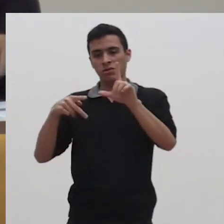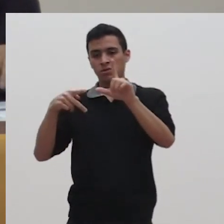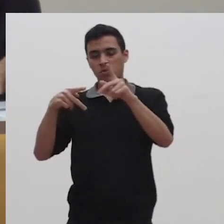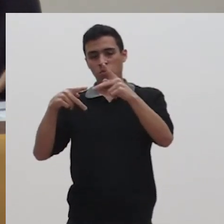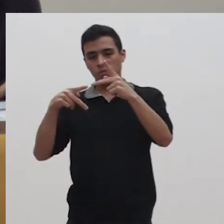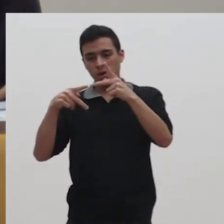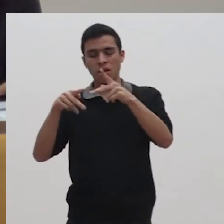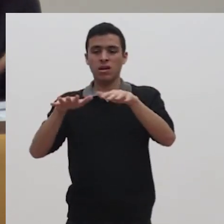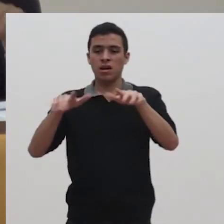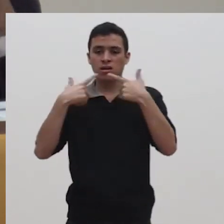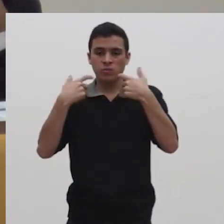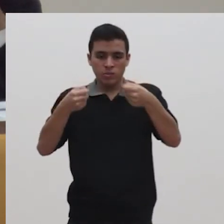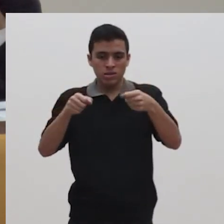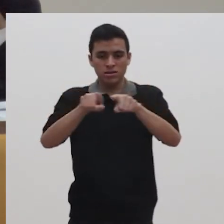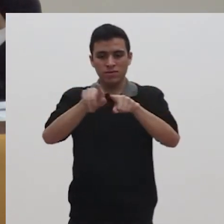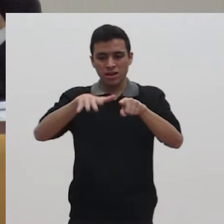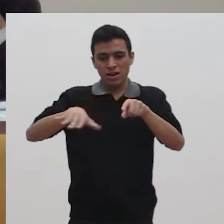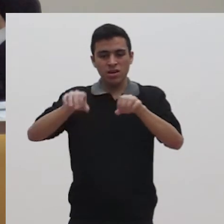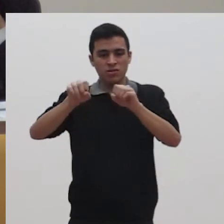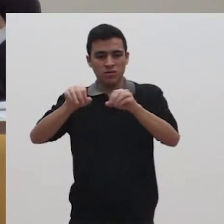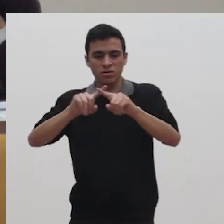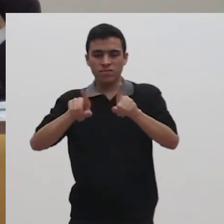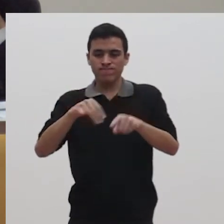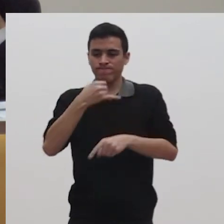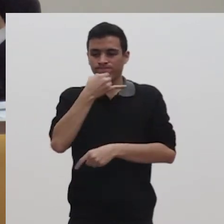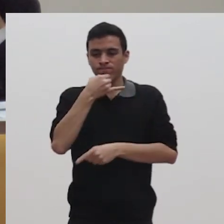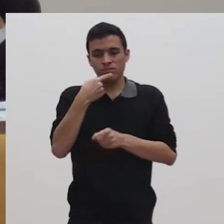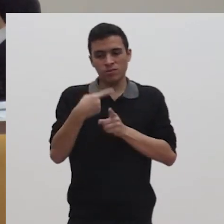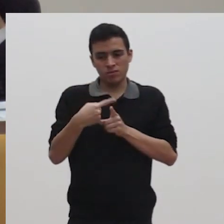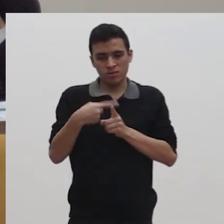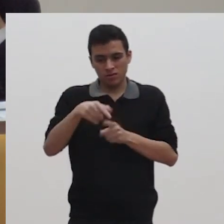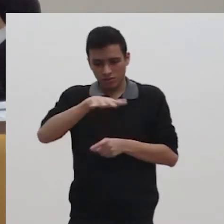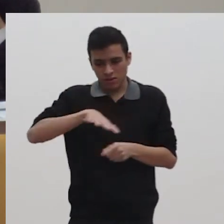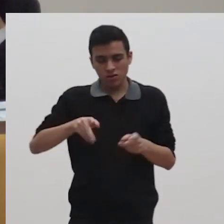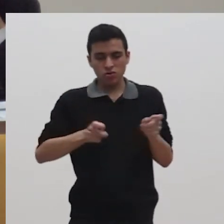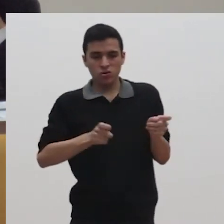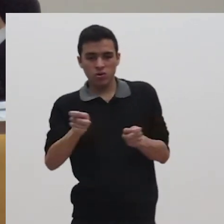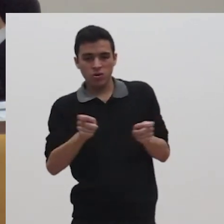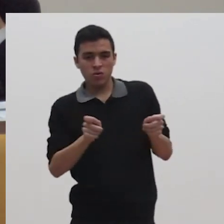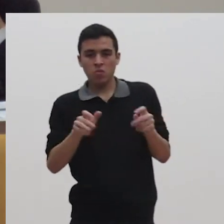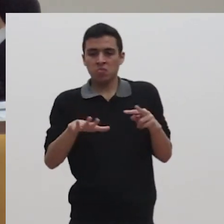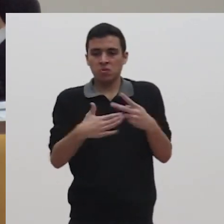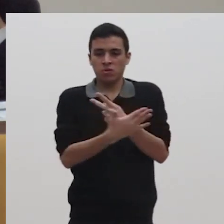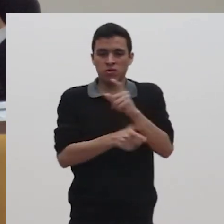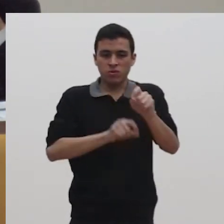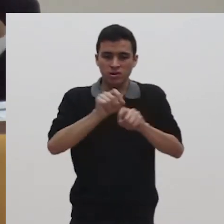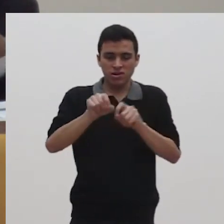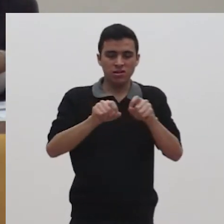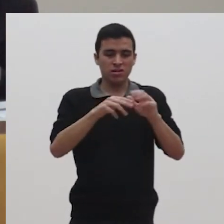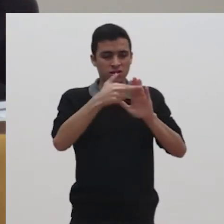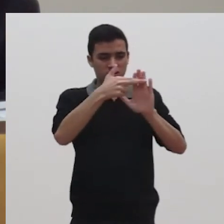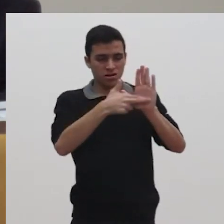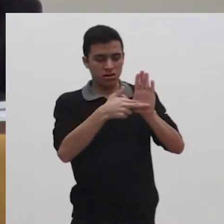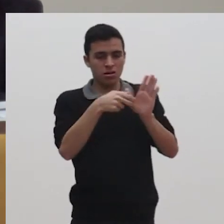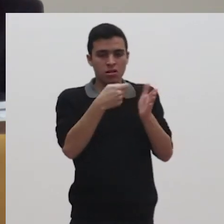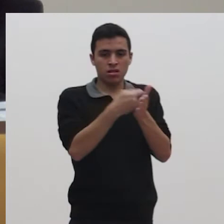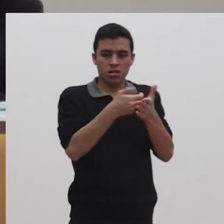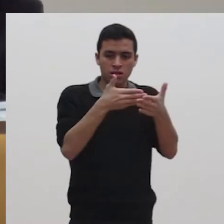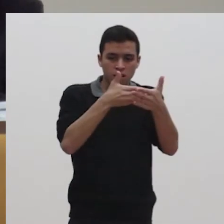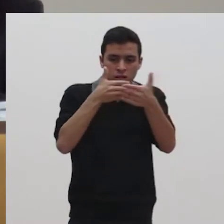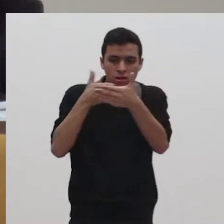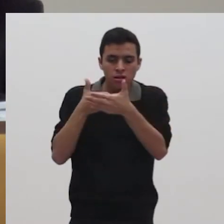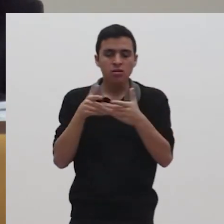da área de linguística, quanto o setor de educação. Mas, infelizmente, como nessa gestão as normas